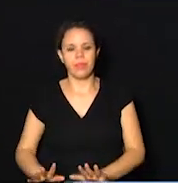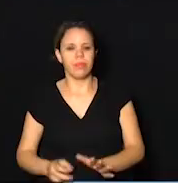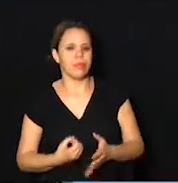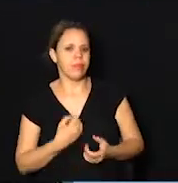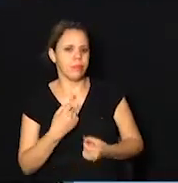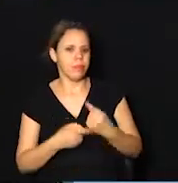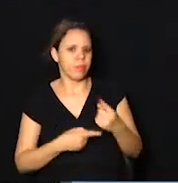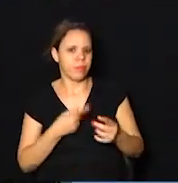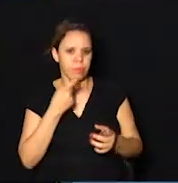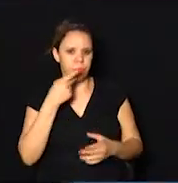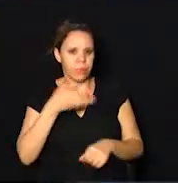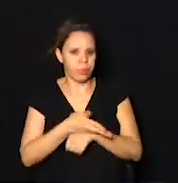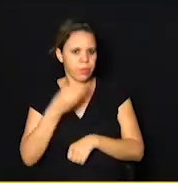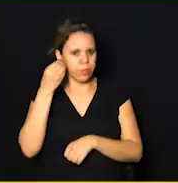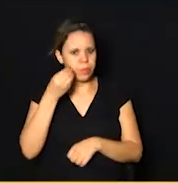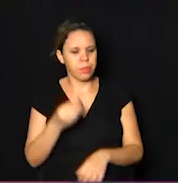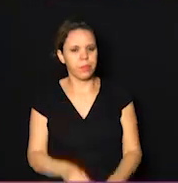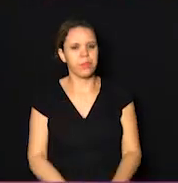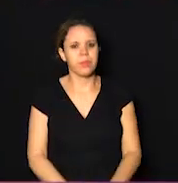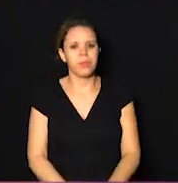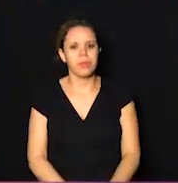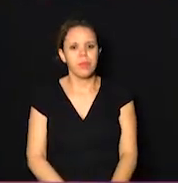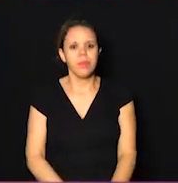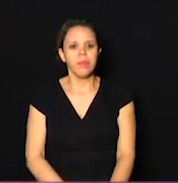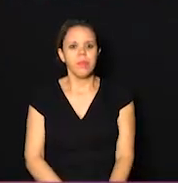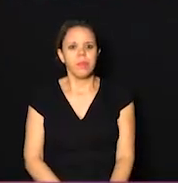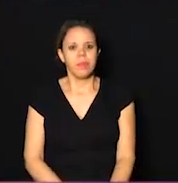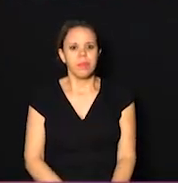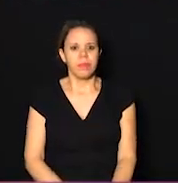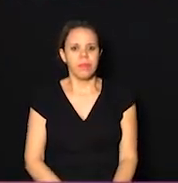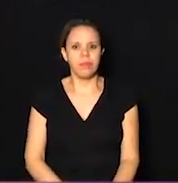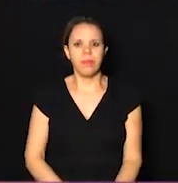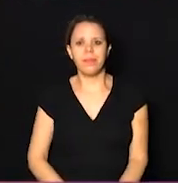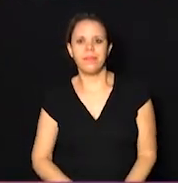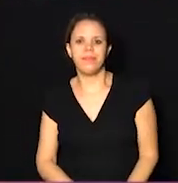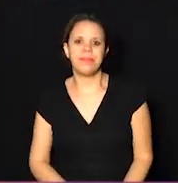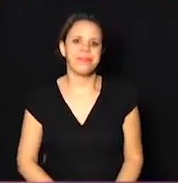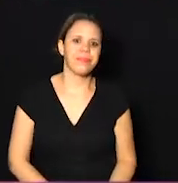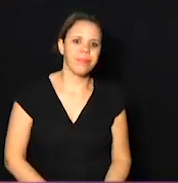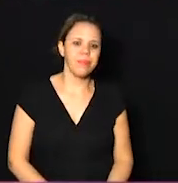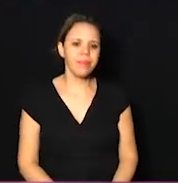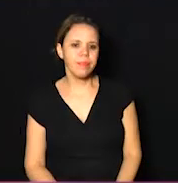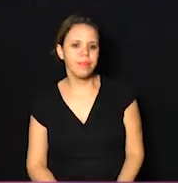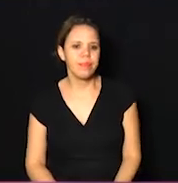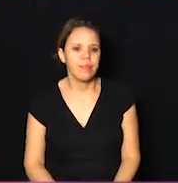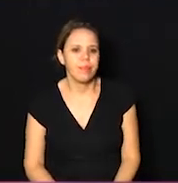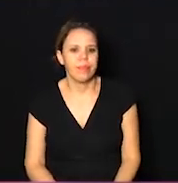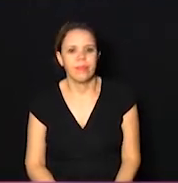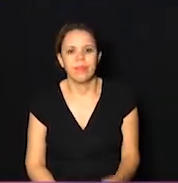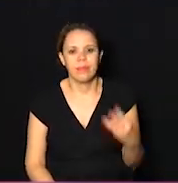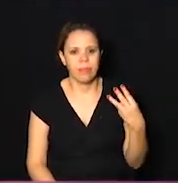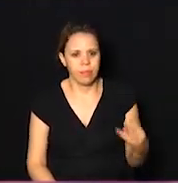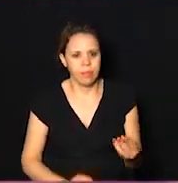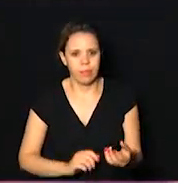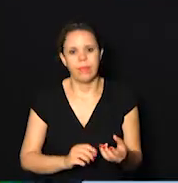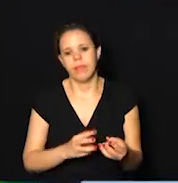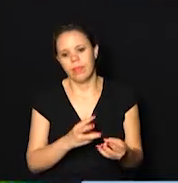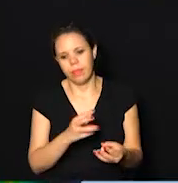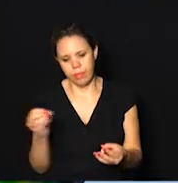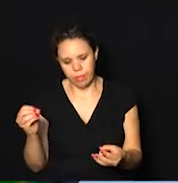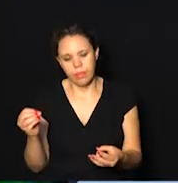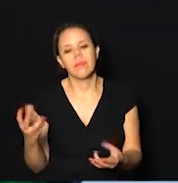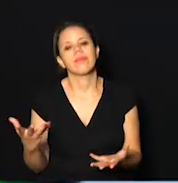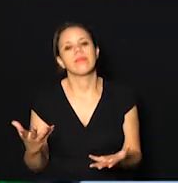botando algumas do que o parte perfeito e vai vivamos 30 atletas dos